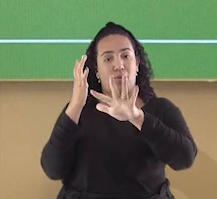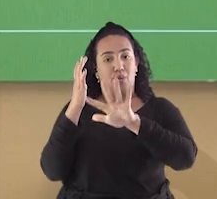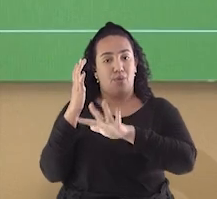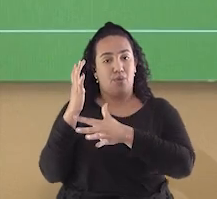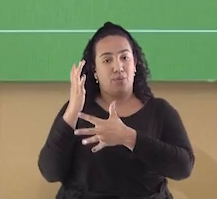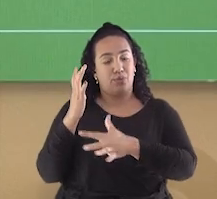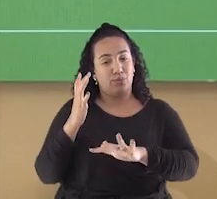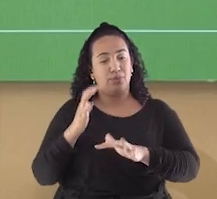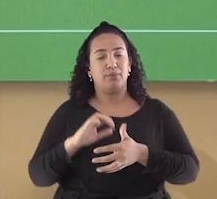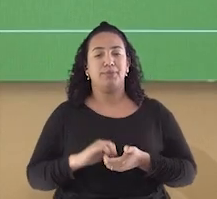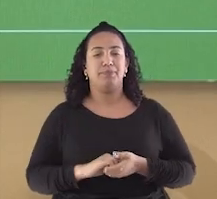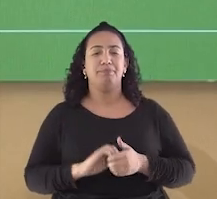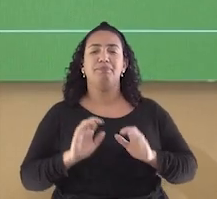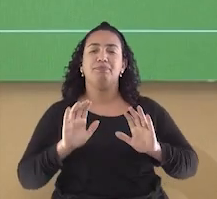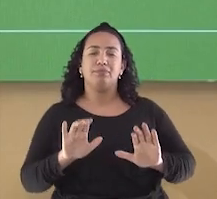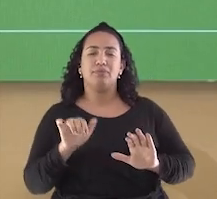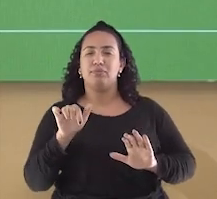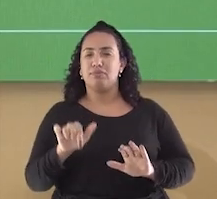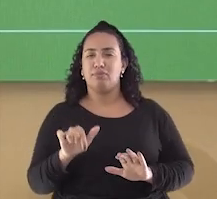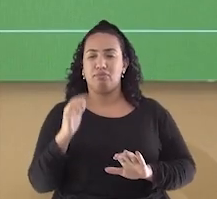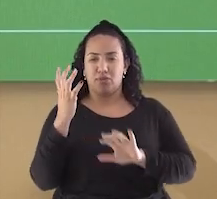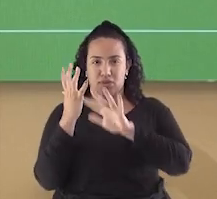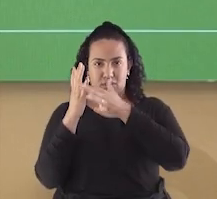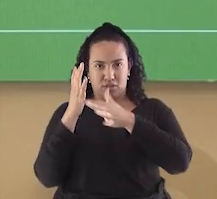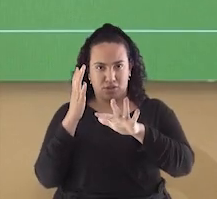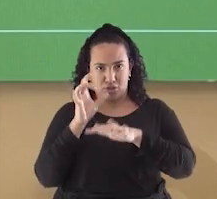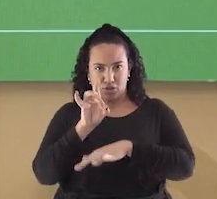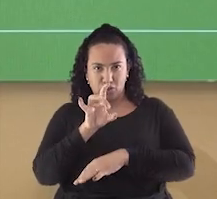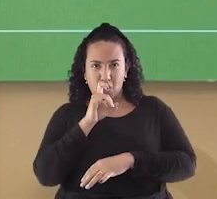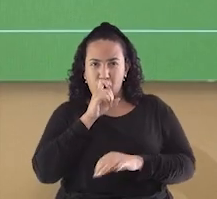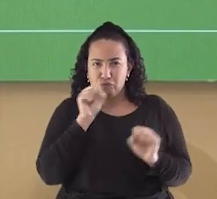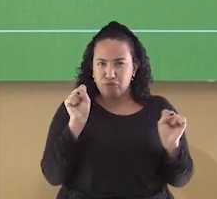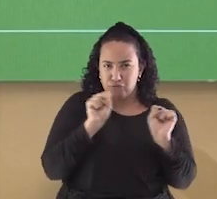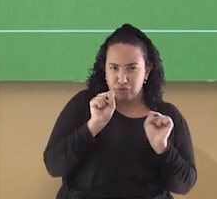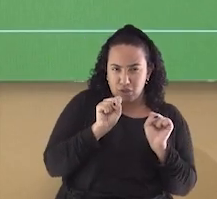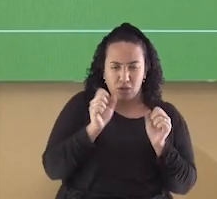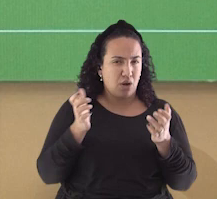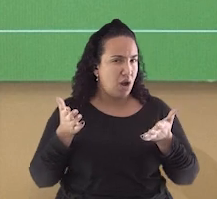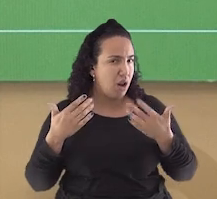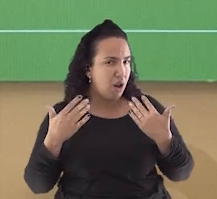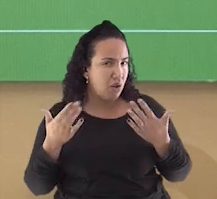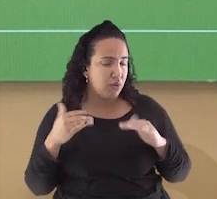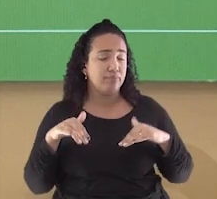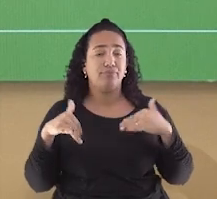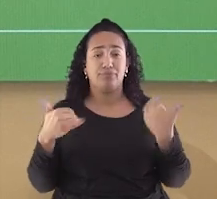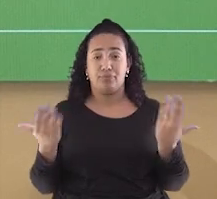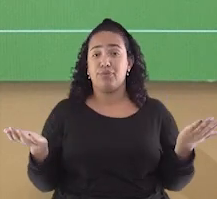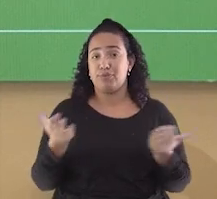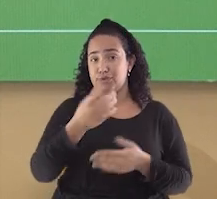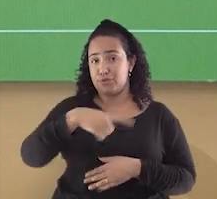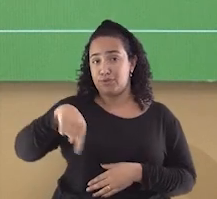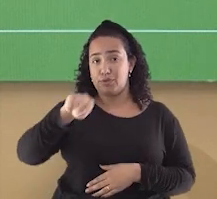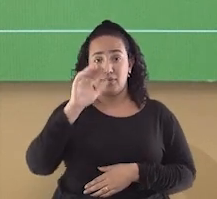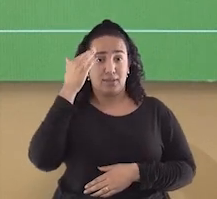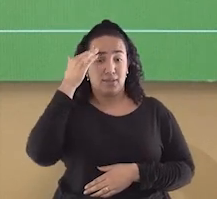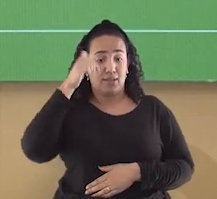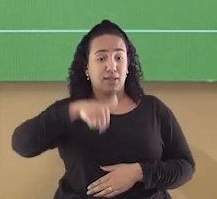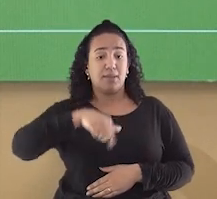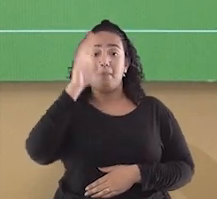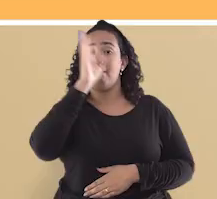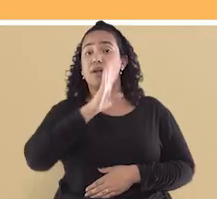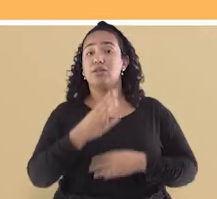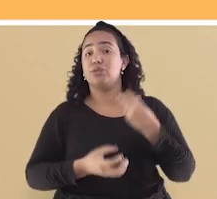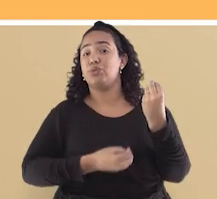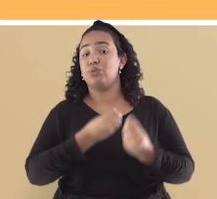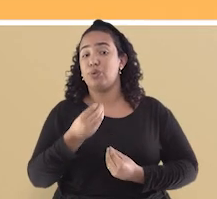Mas será que as estações do ano se resumem apenas ao frio e ao calor? A gente vai entender como elas se dão aqui no